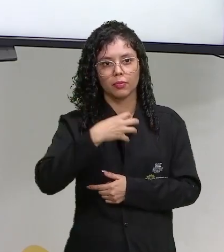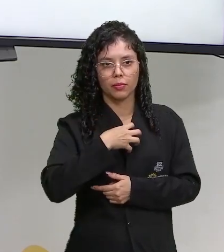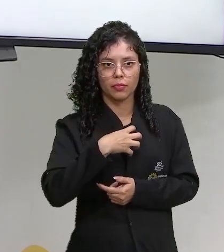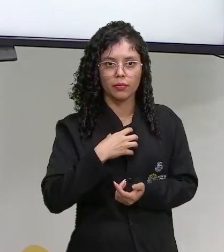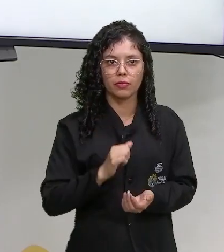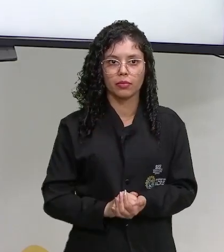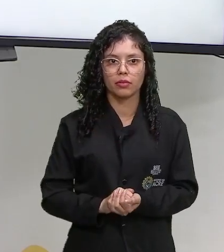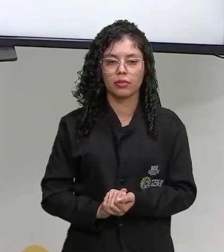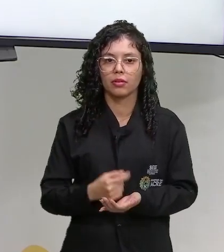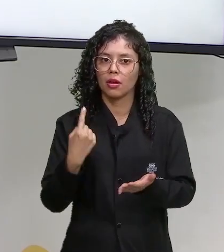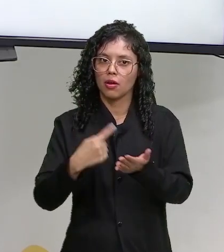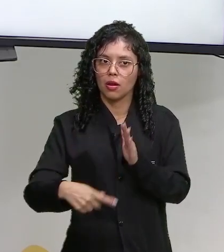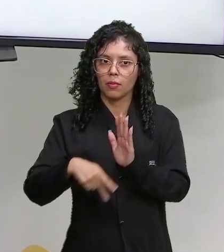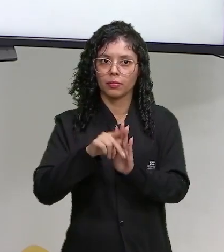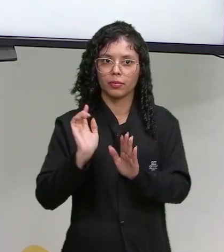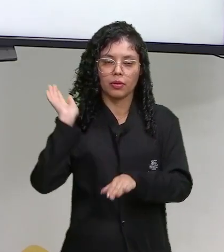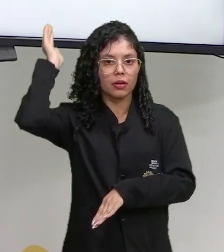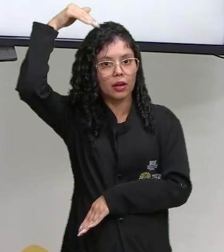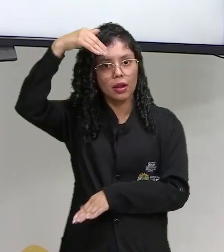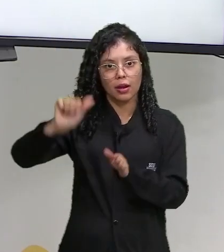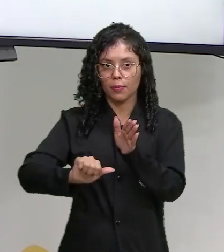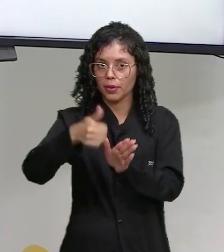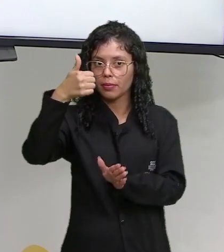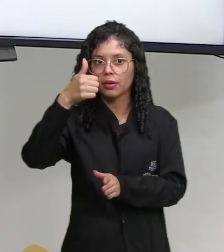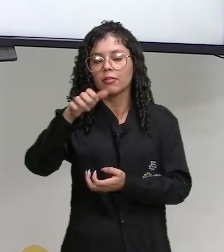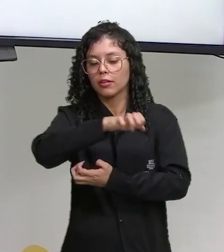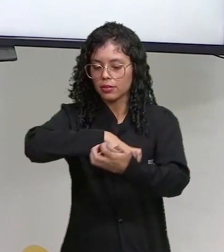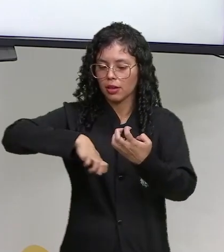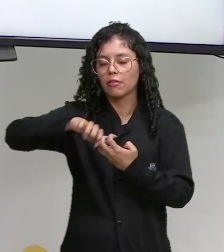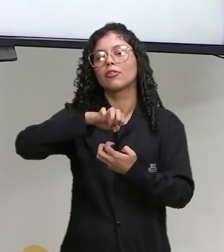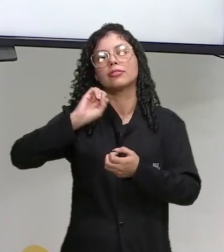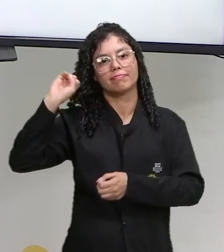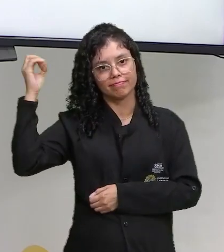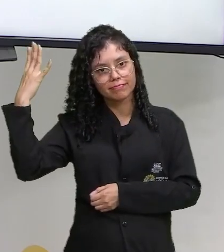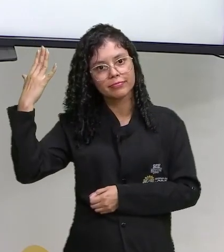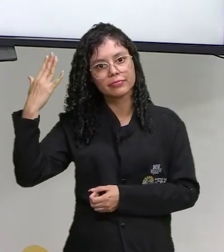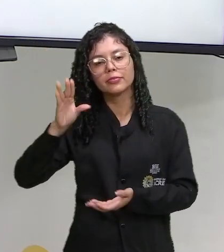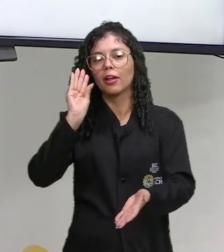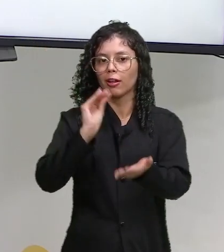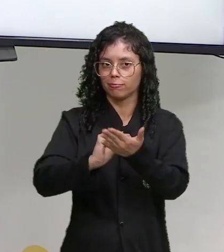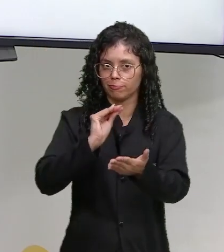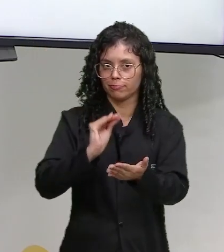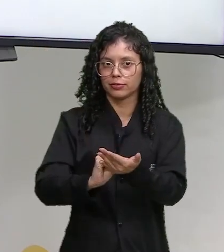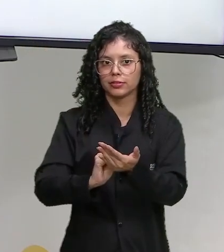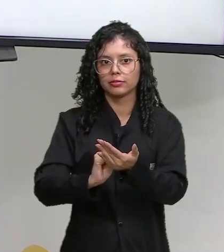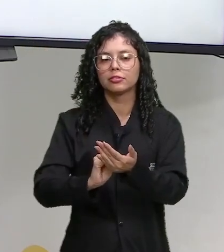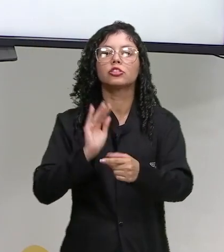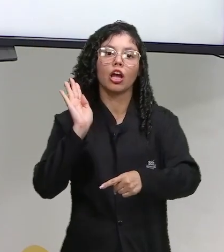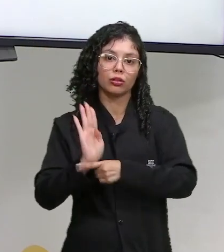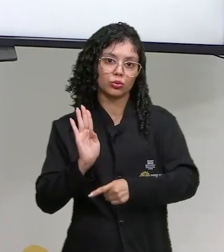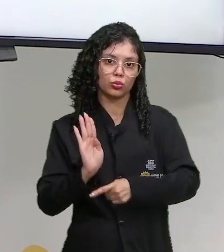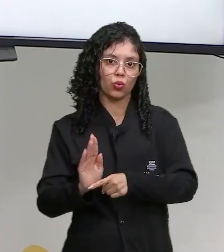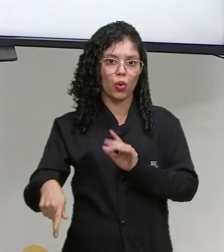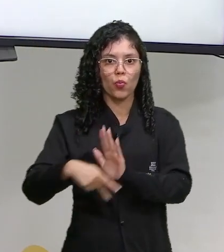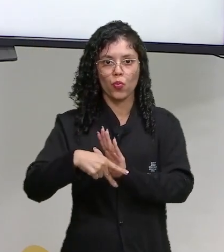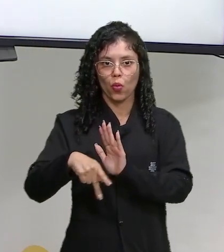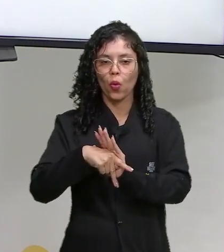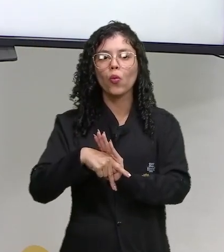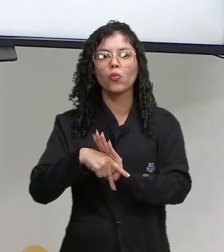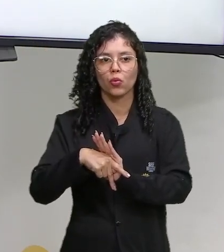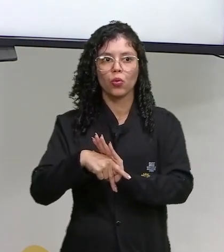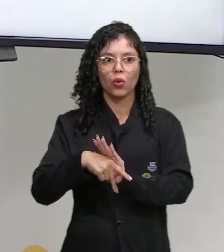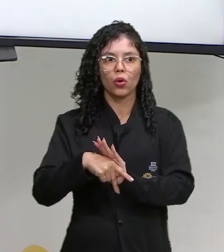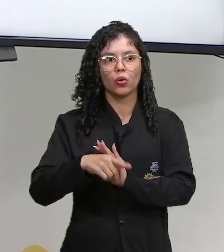Então, essa é uma marca da Primeira República. As revoltas que acontecem justamente pela falta de amparo do governo sobre